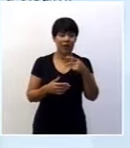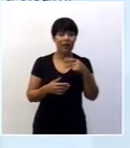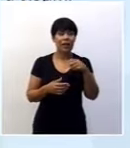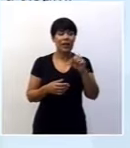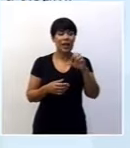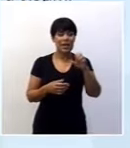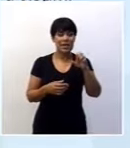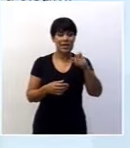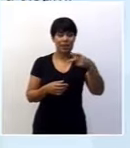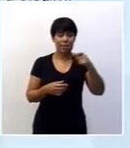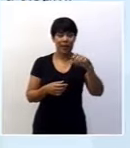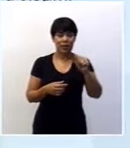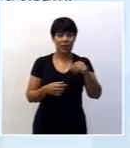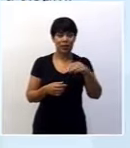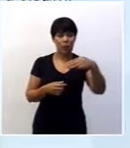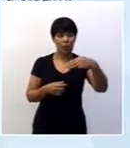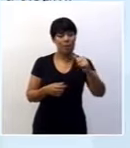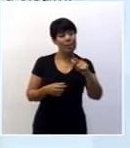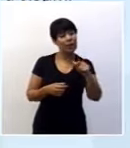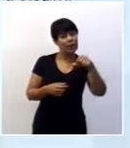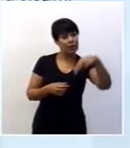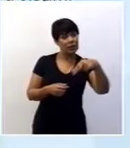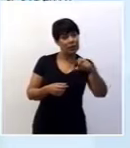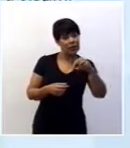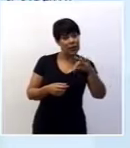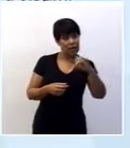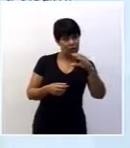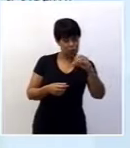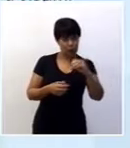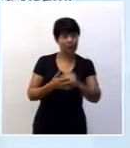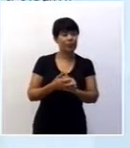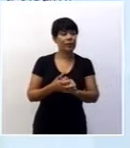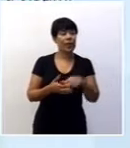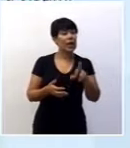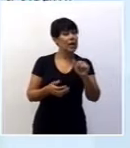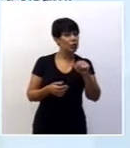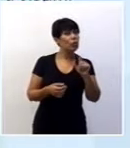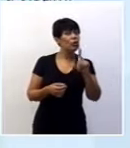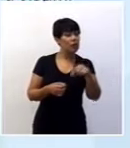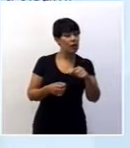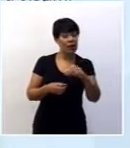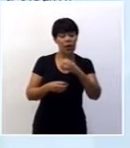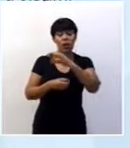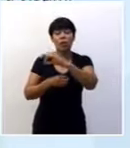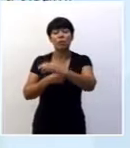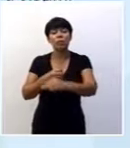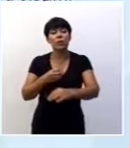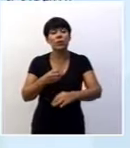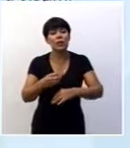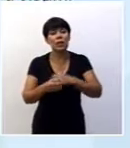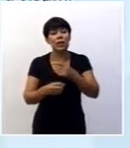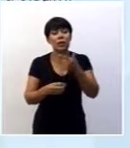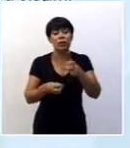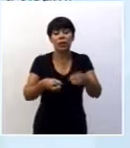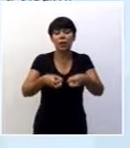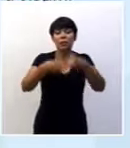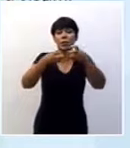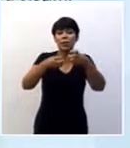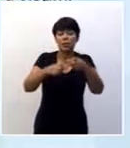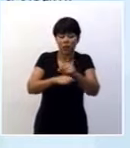né? Essa resolução espectral é o que o satélite consegue enxergar daquele espectro,